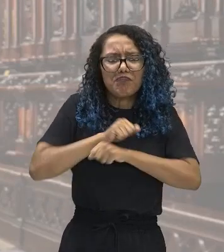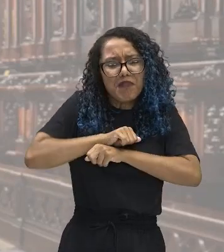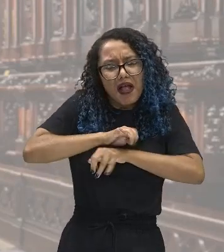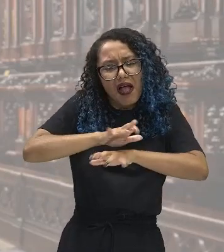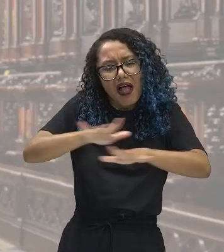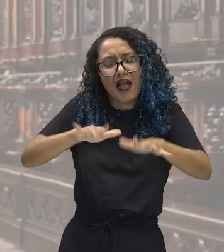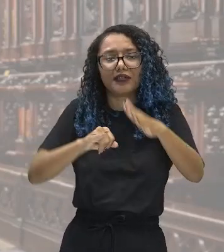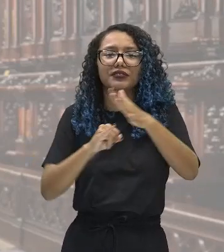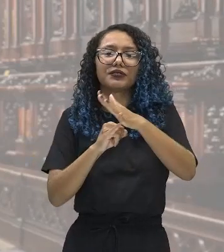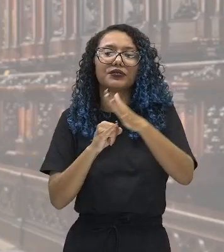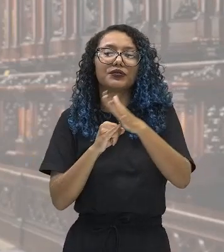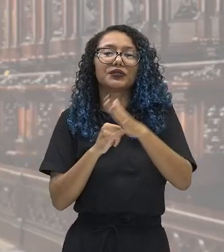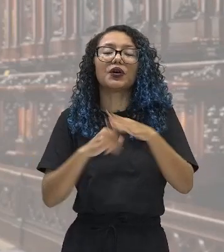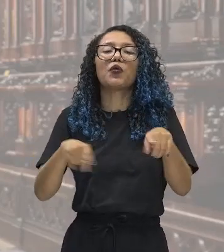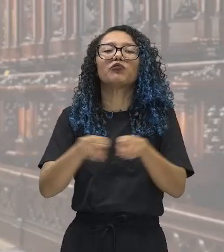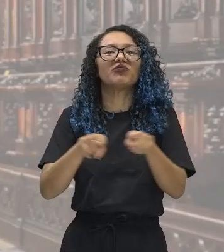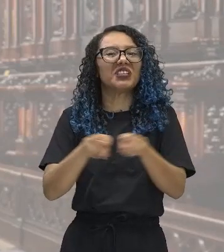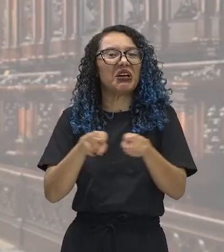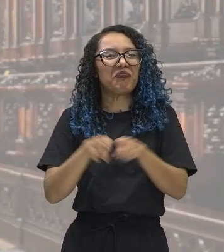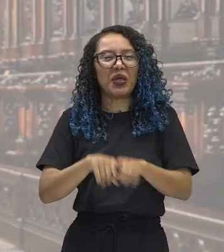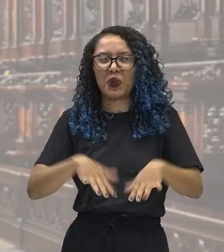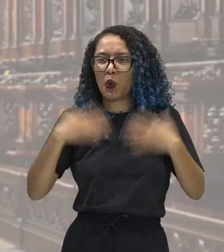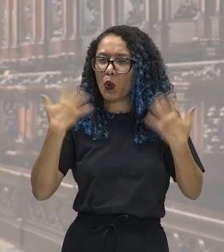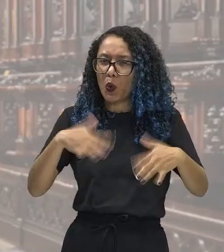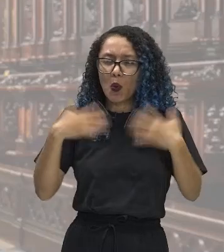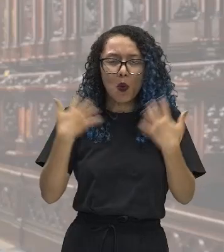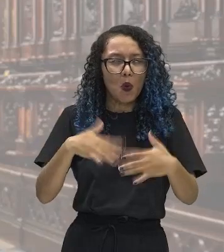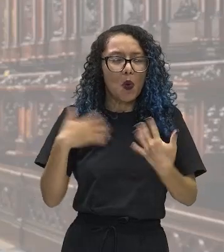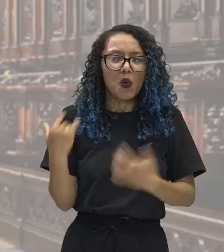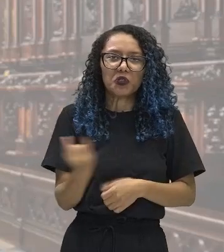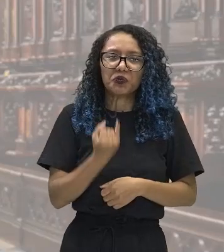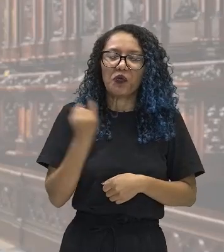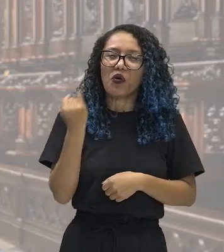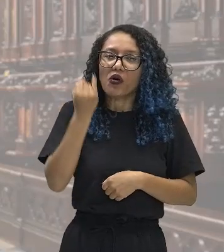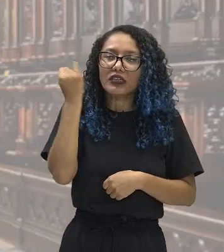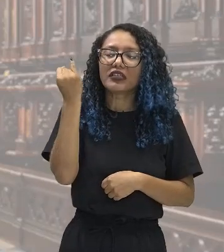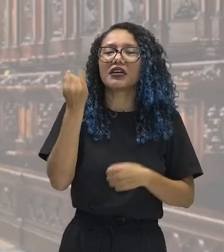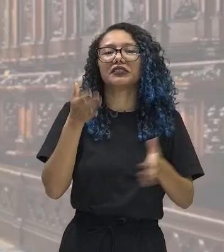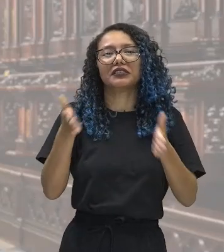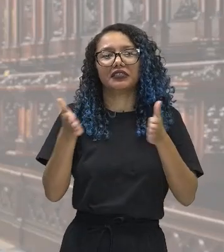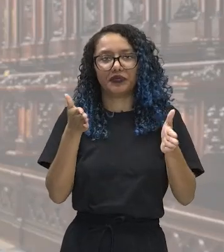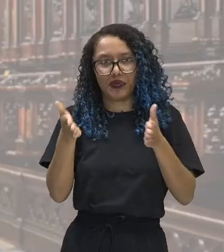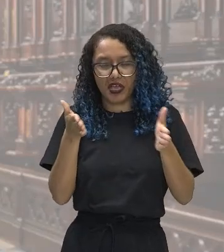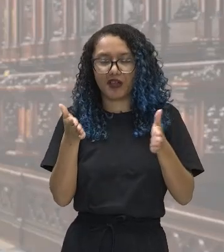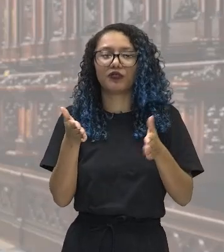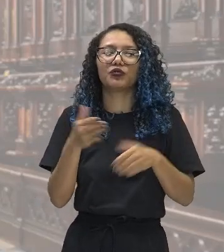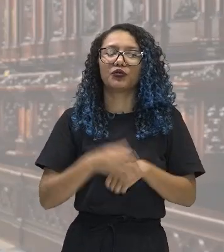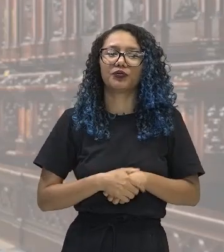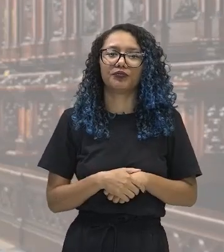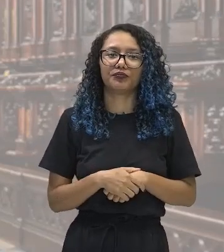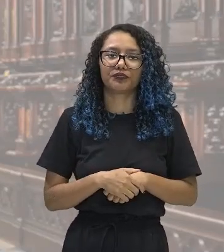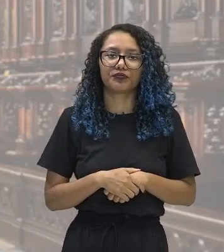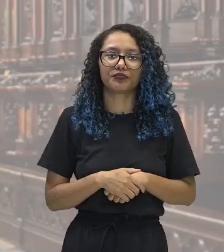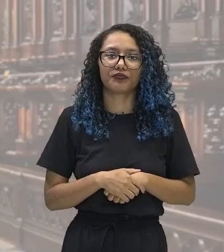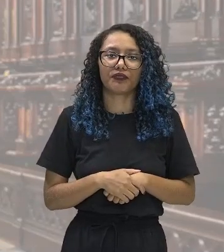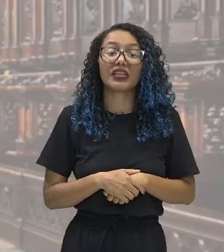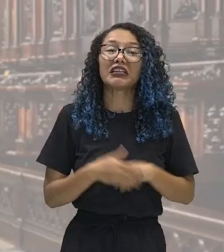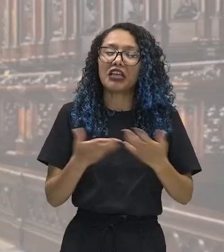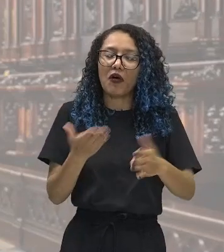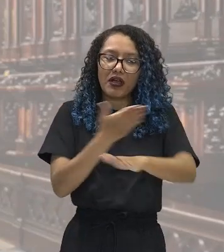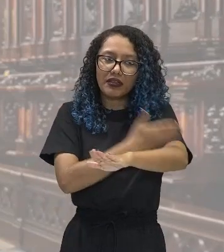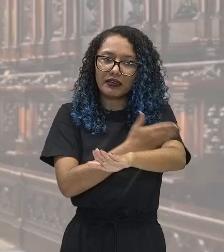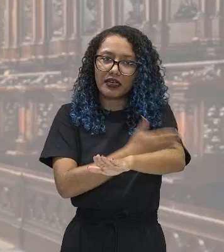né, vai ser avassaladora. É dentro do período medieval que a igreja finca, né,